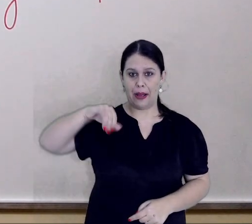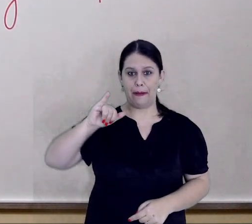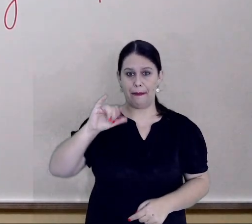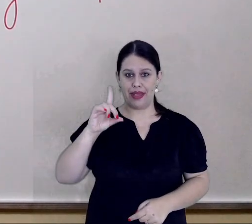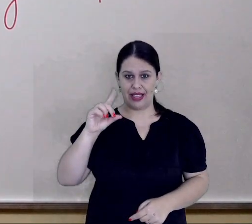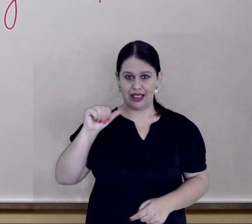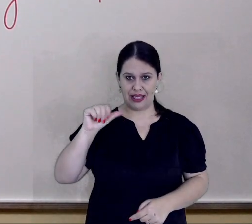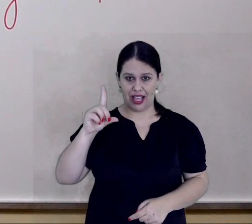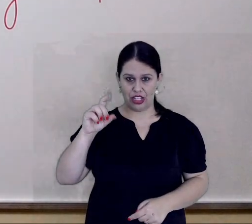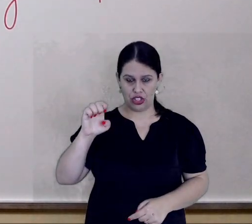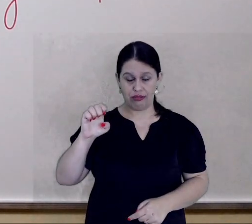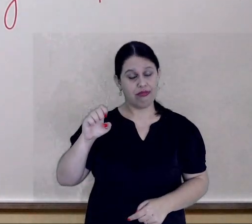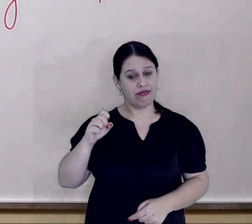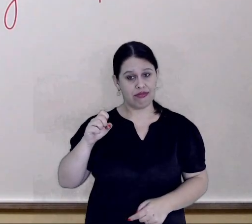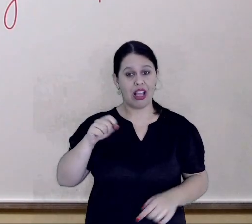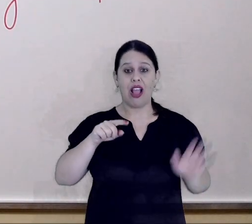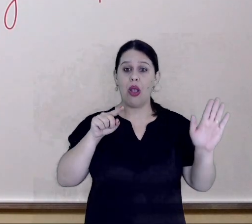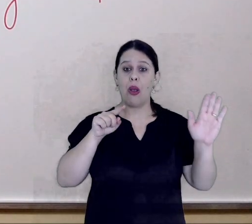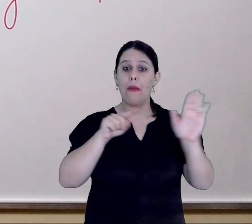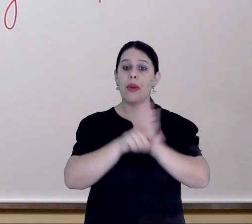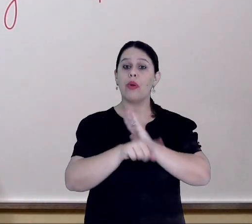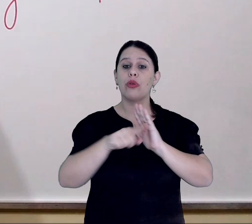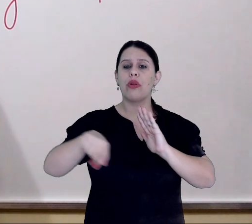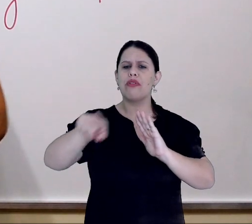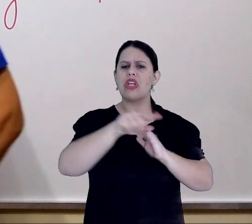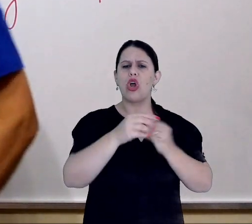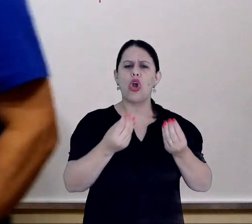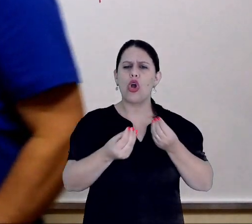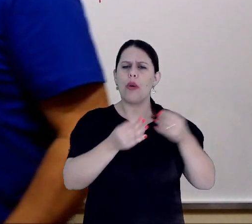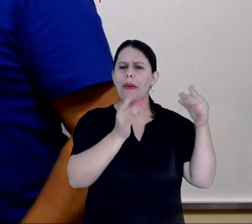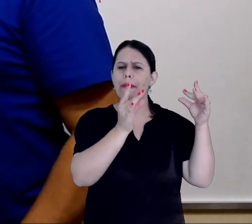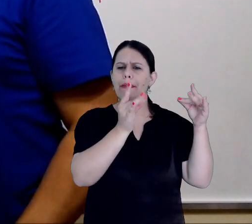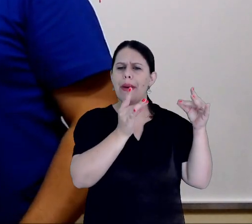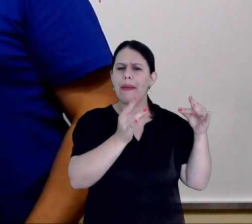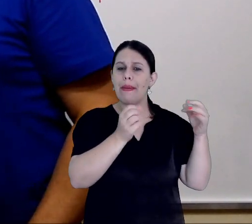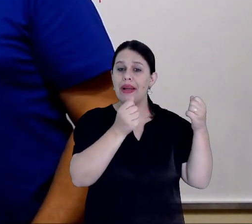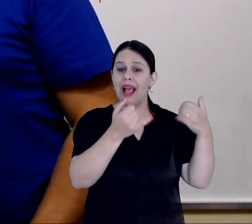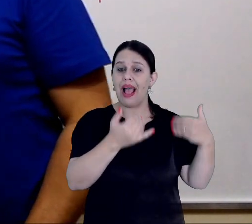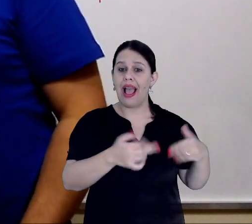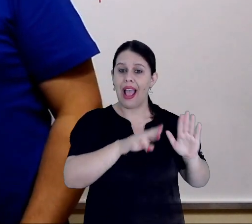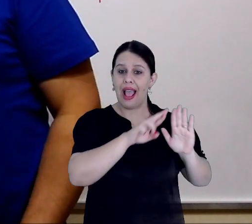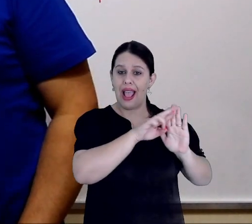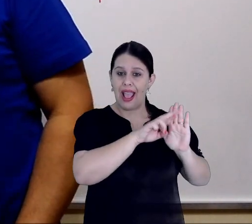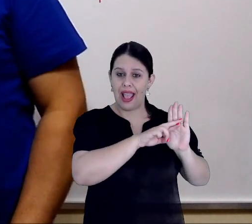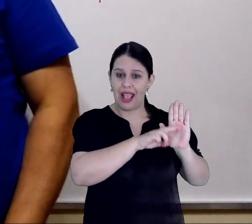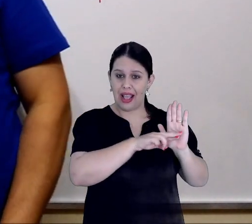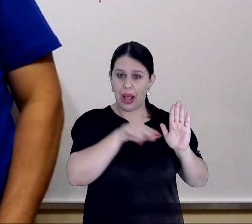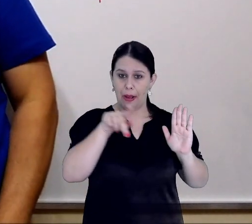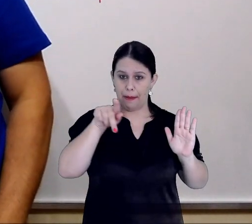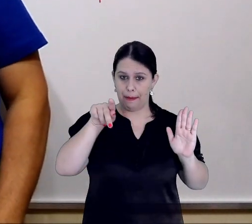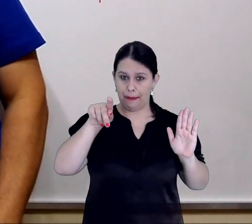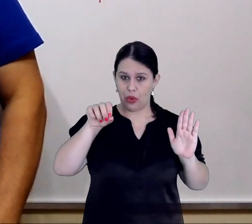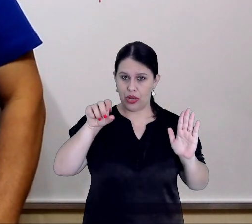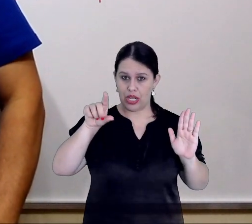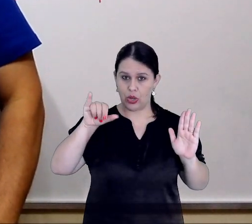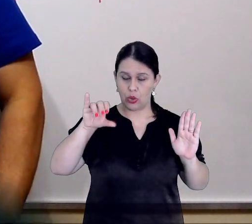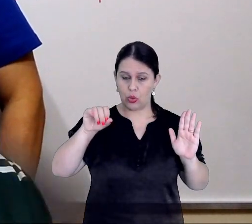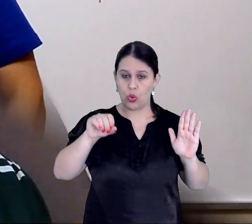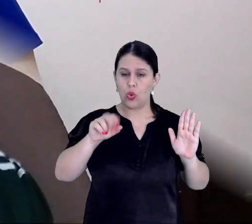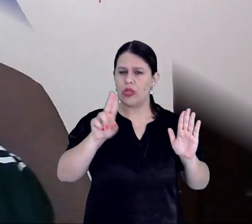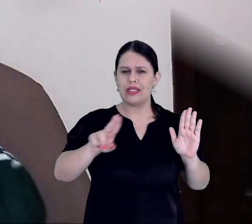Então, pergunto para você, como é que a gente pode escrever a regra do polígono em palavras? Alguém